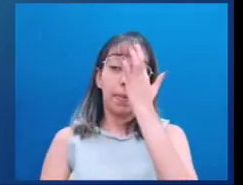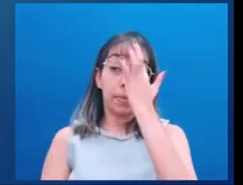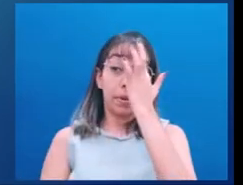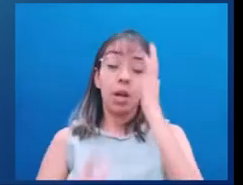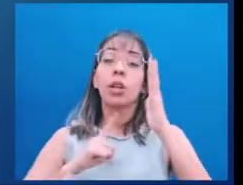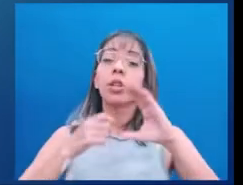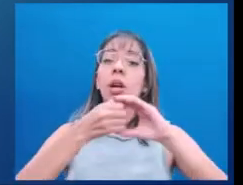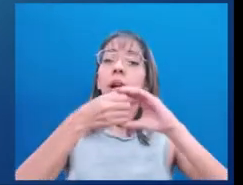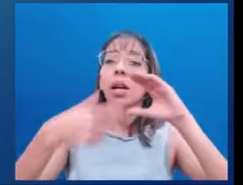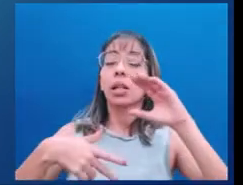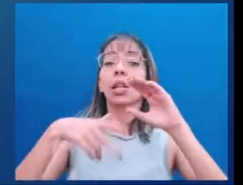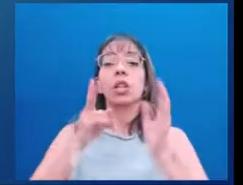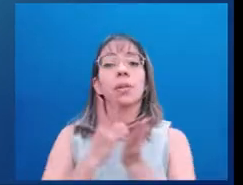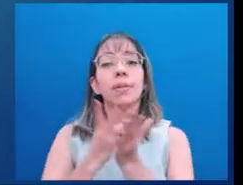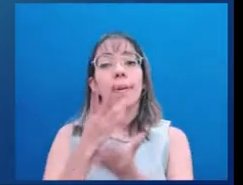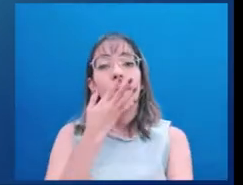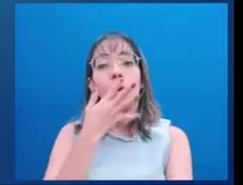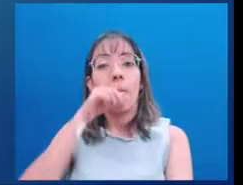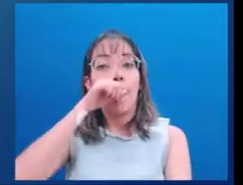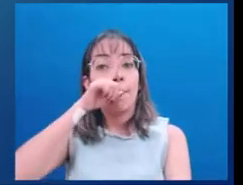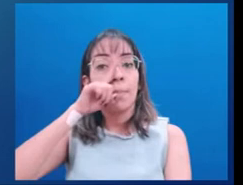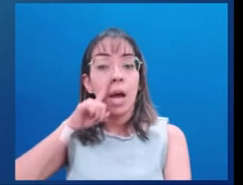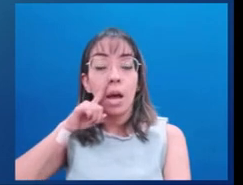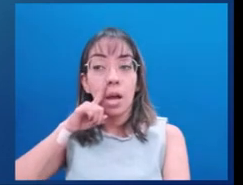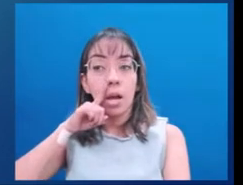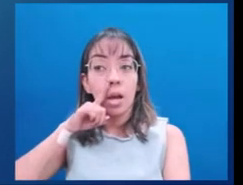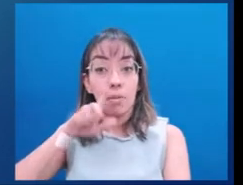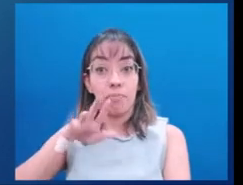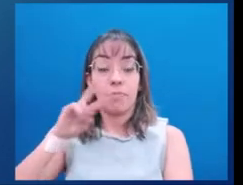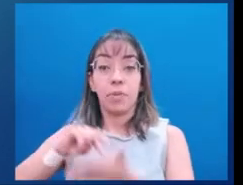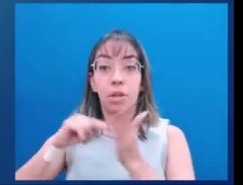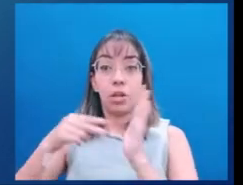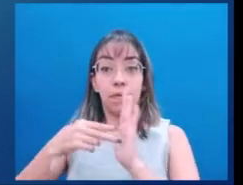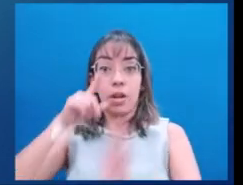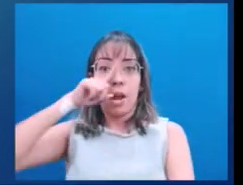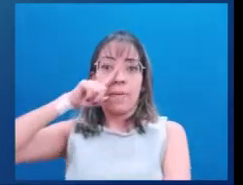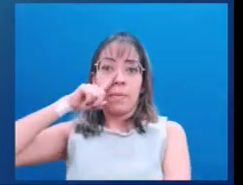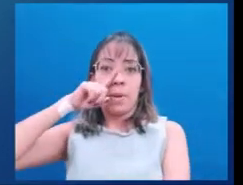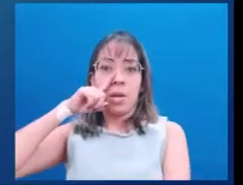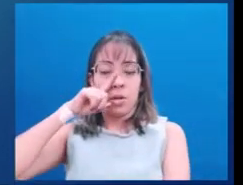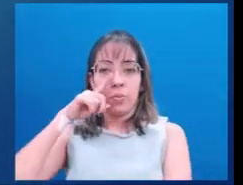simbologia. Então, eles tinham essa característica aqui de ter esse fundo amarelo e hoje eles foram